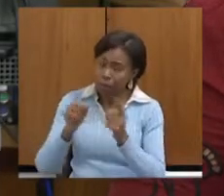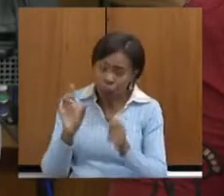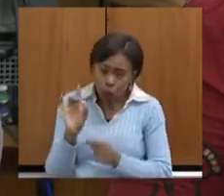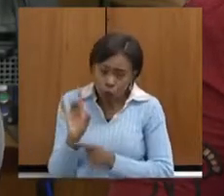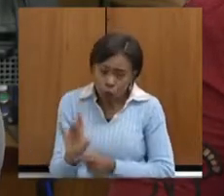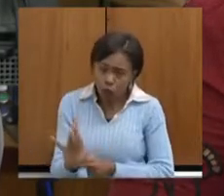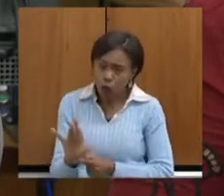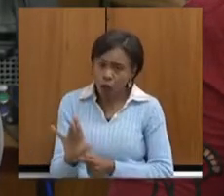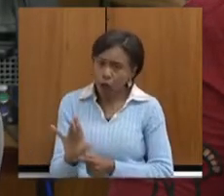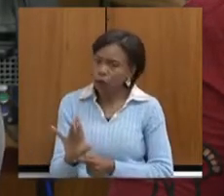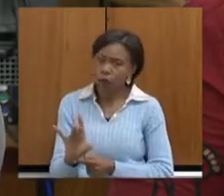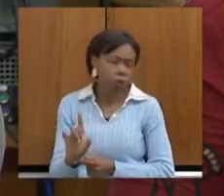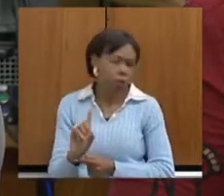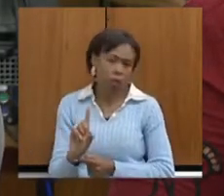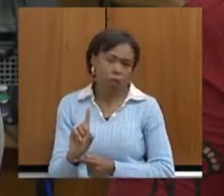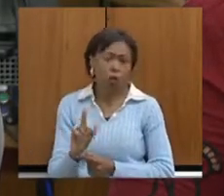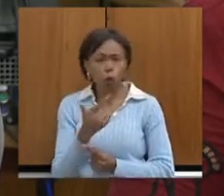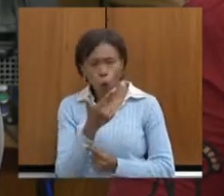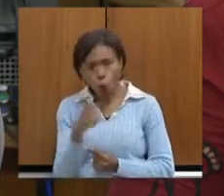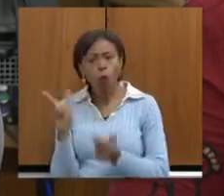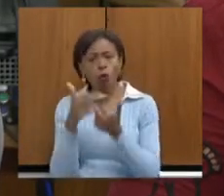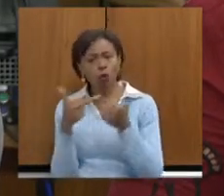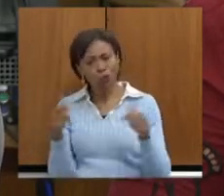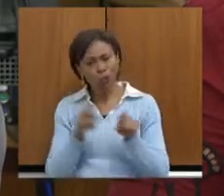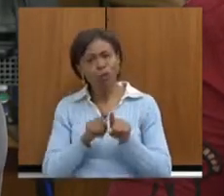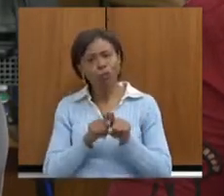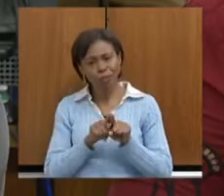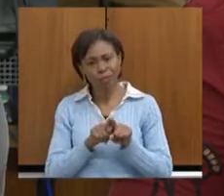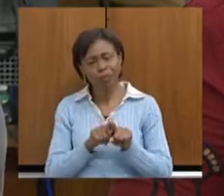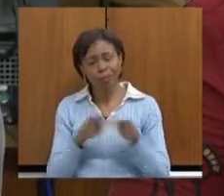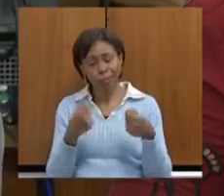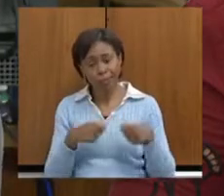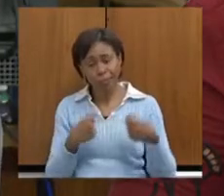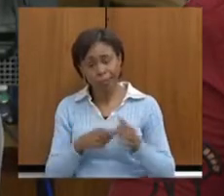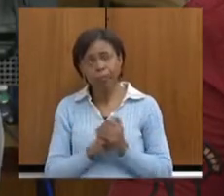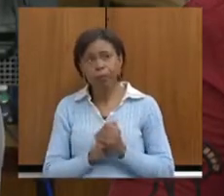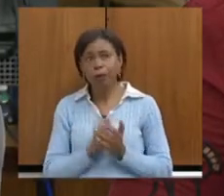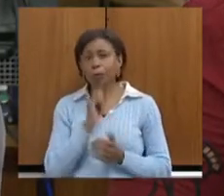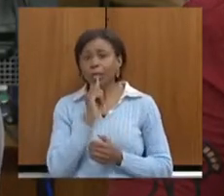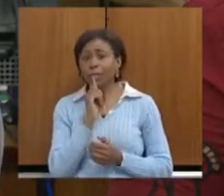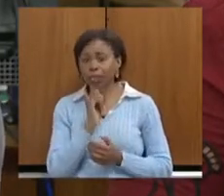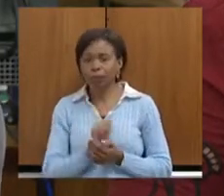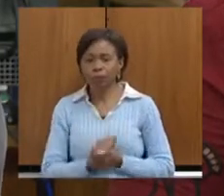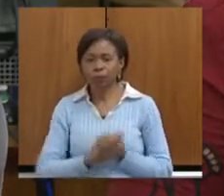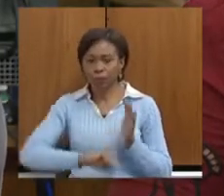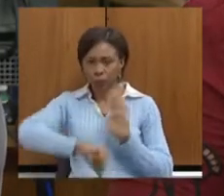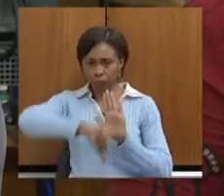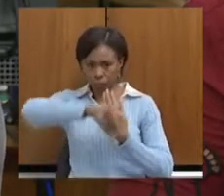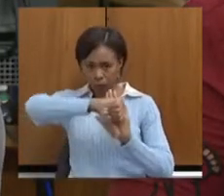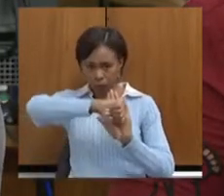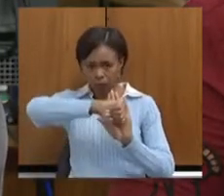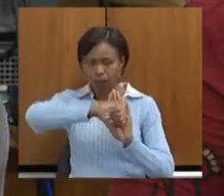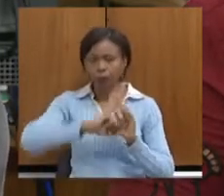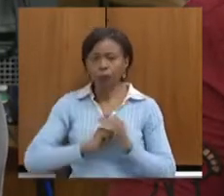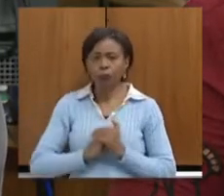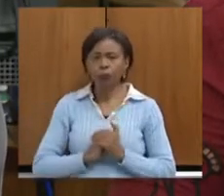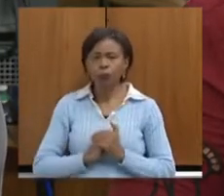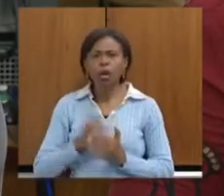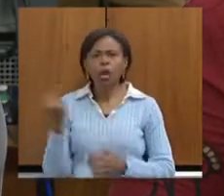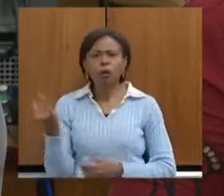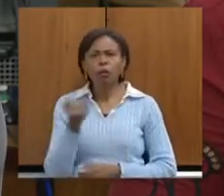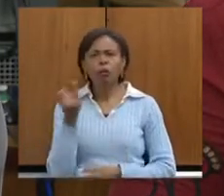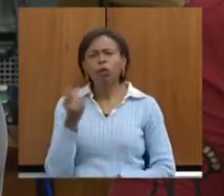a indenização ela é importante e ela tem que ser justa mas é não é a única coisa faz parte do processo né